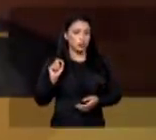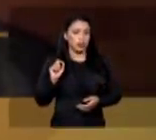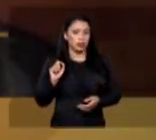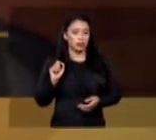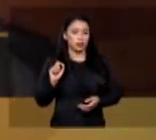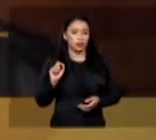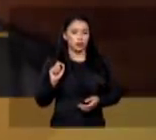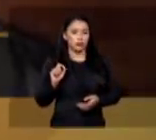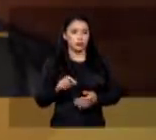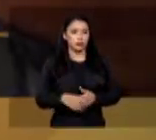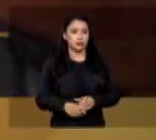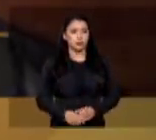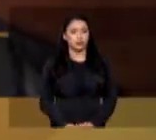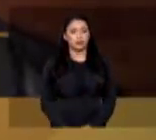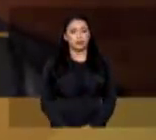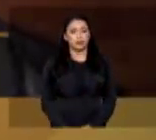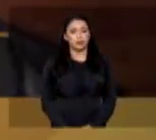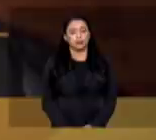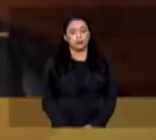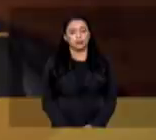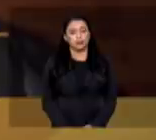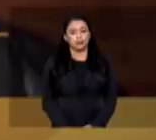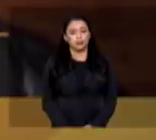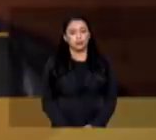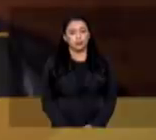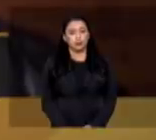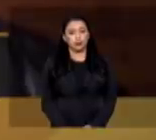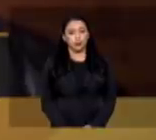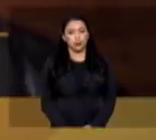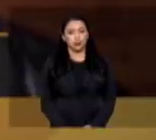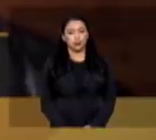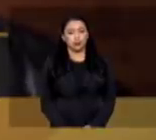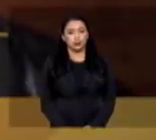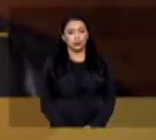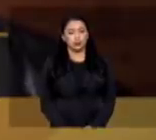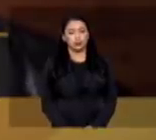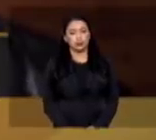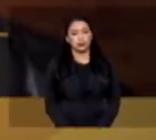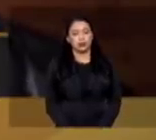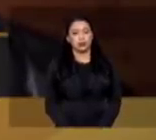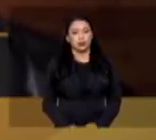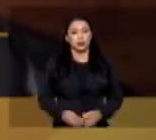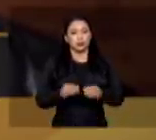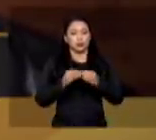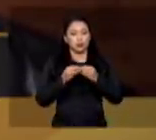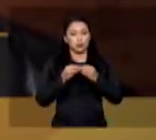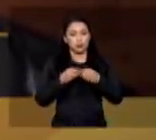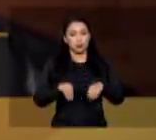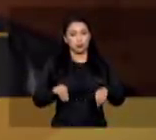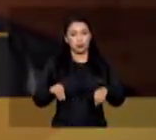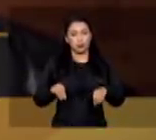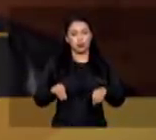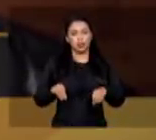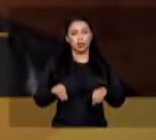no sentido que acolhi na decisão agravada de reconhecer o prejuízo do habeas corpus